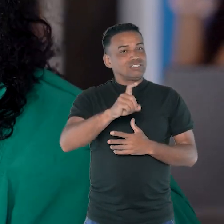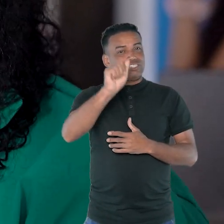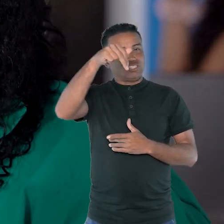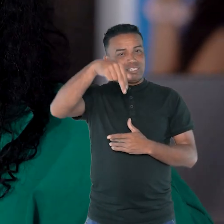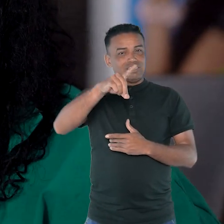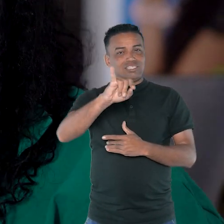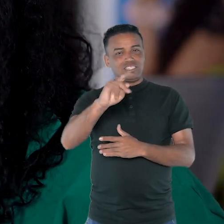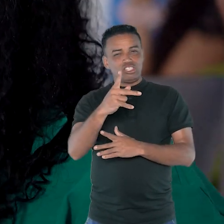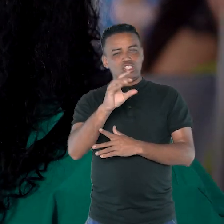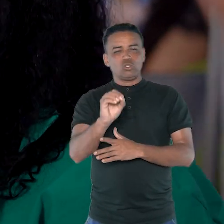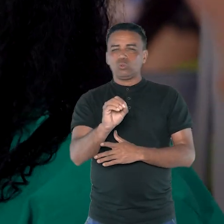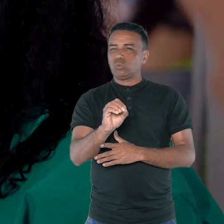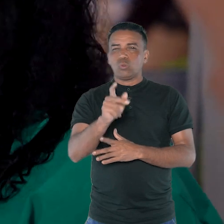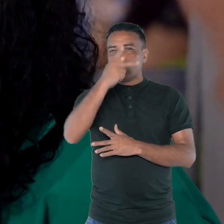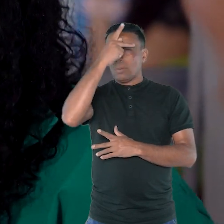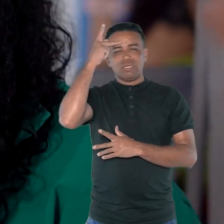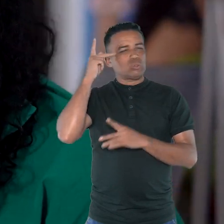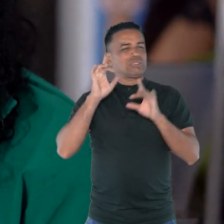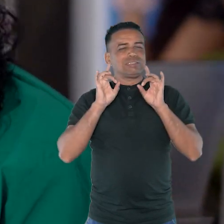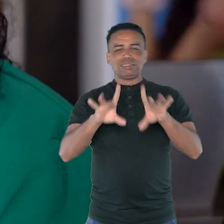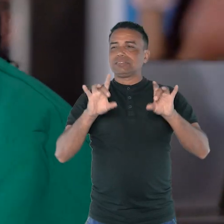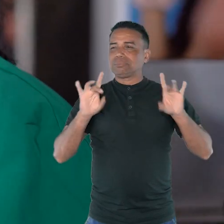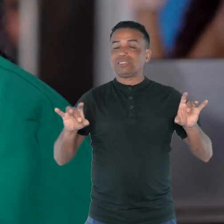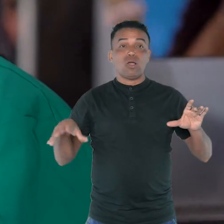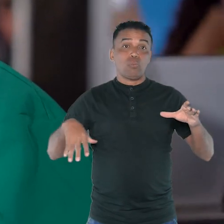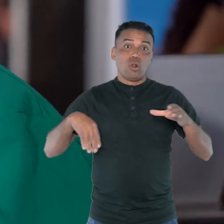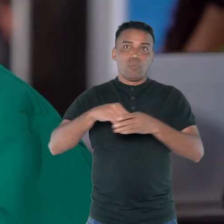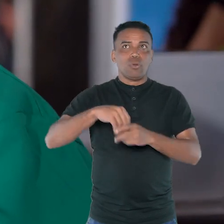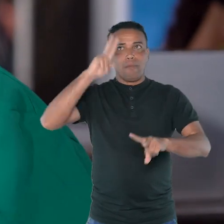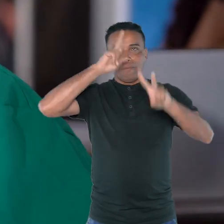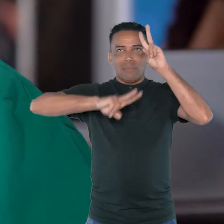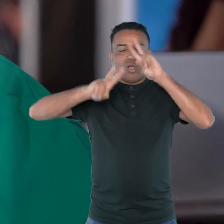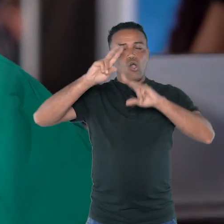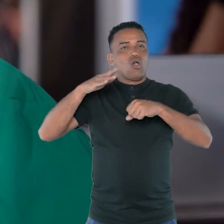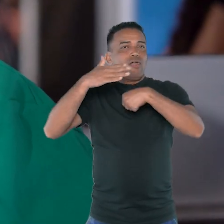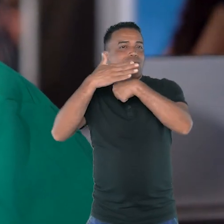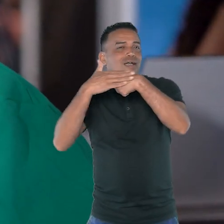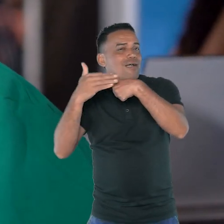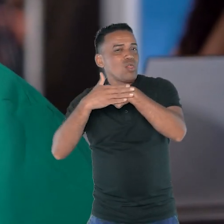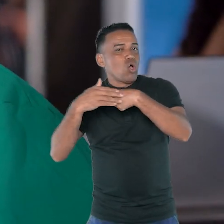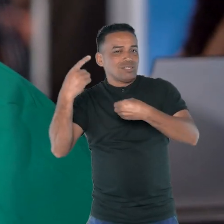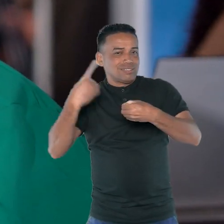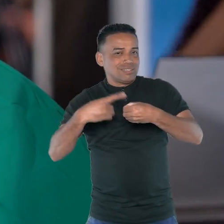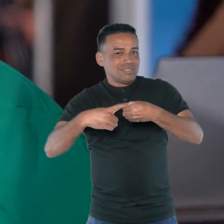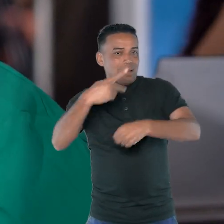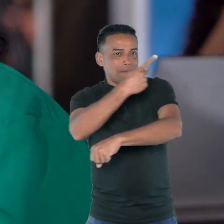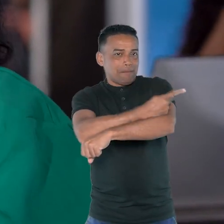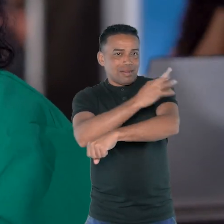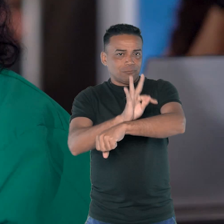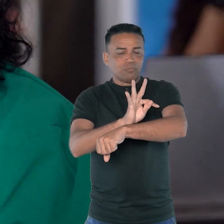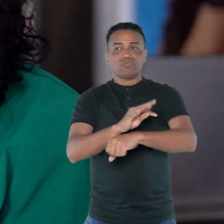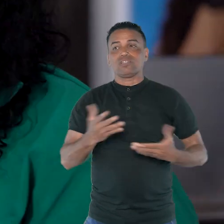Ele é muito especial. Ele faz parte da memória afetiva de Paracatu, né? E hoje está aqui no museu. Eu achei